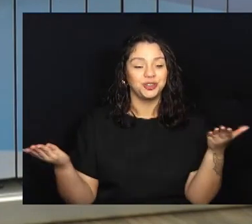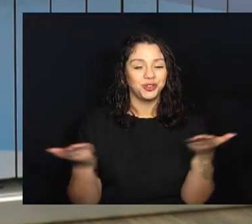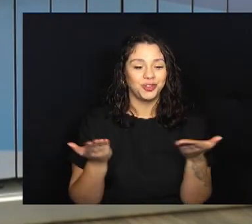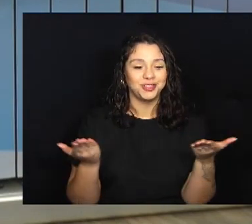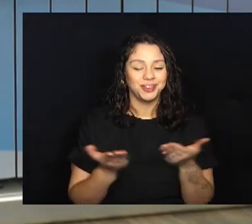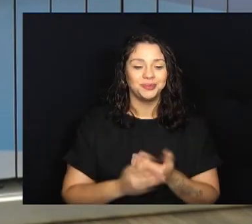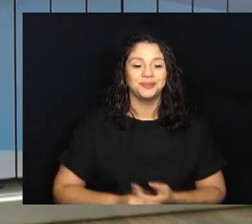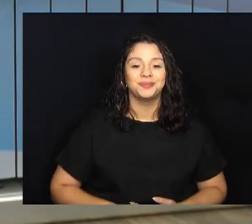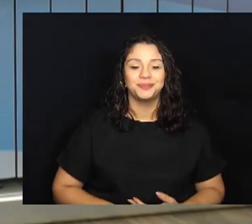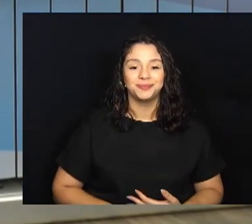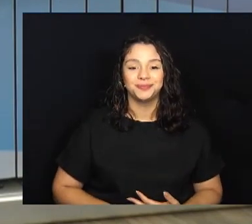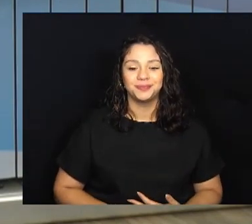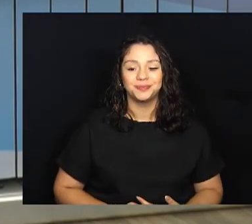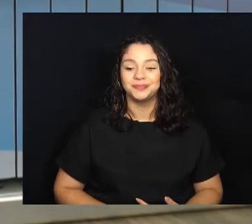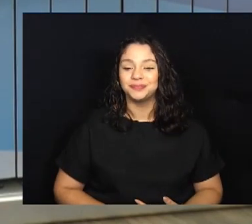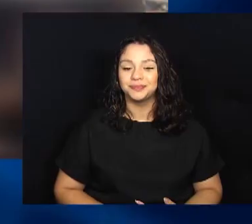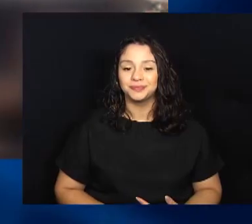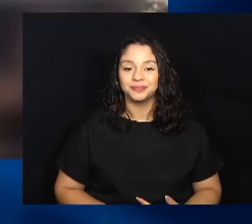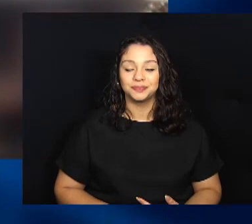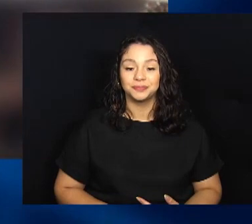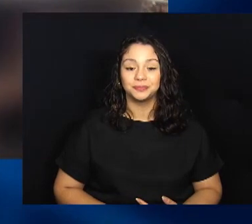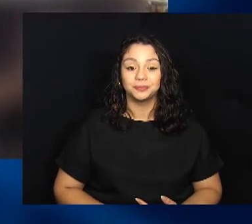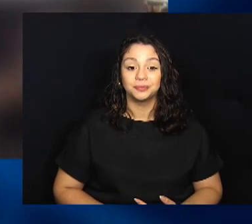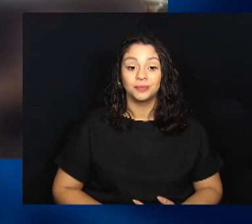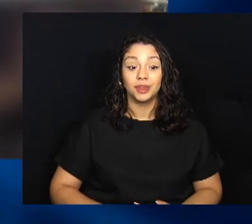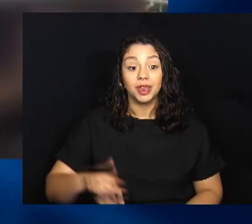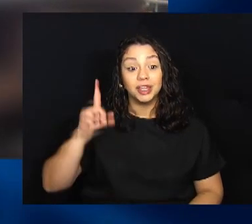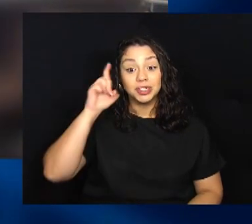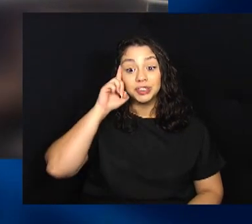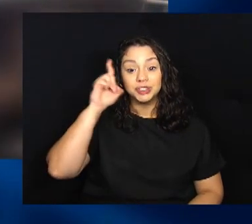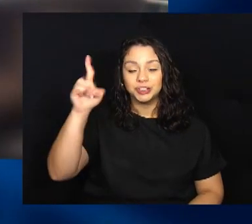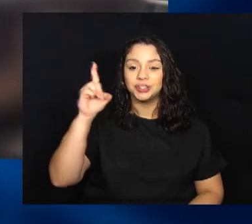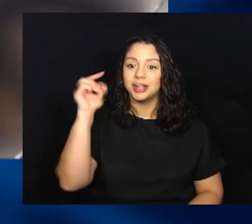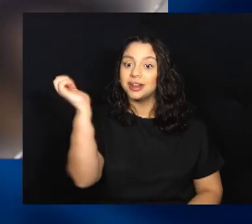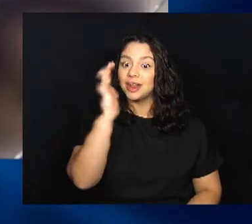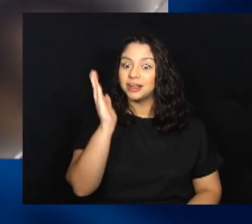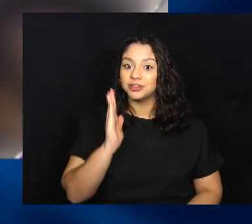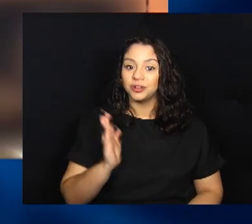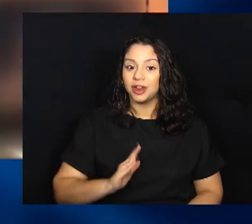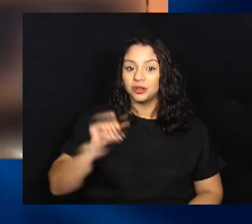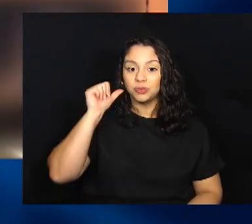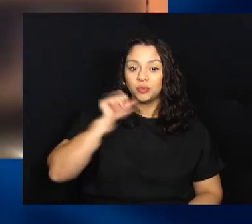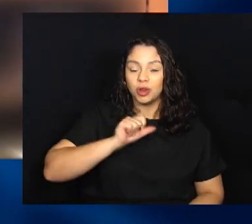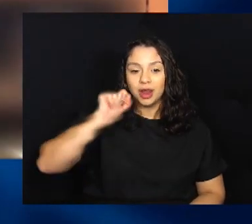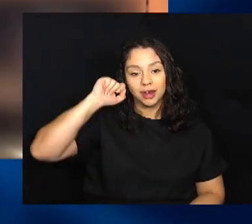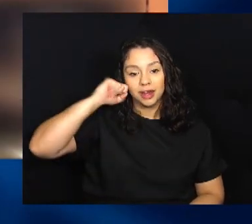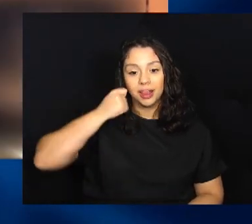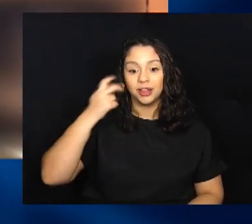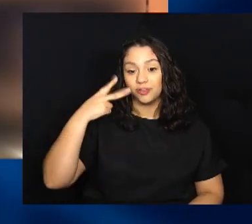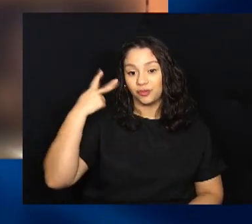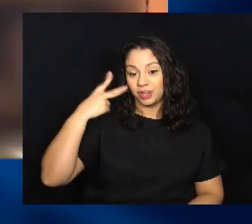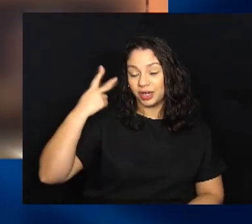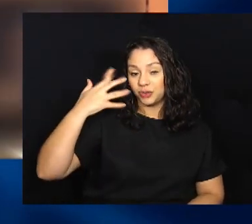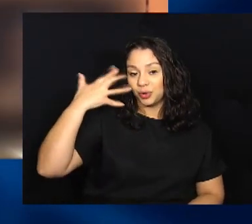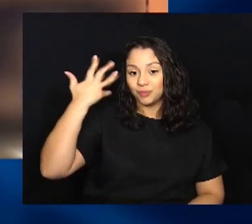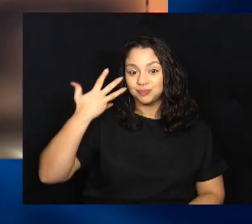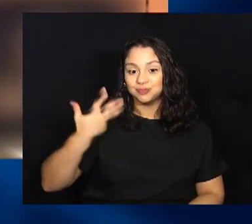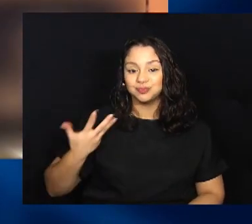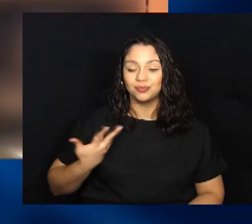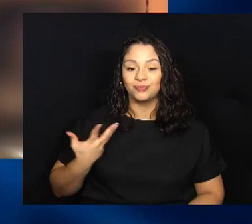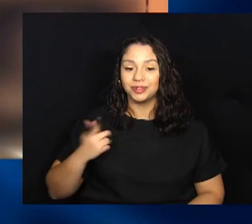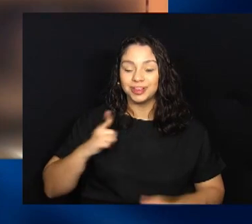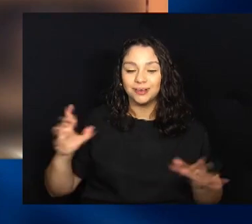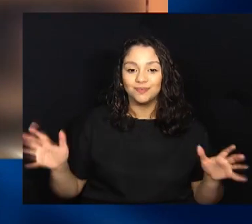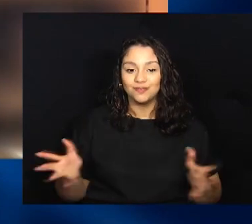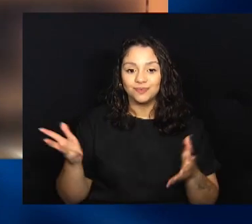hoje. No Dia Nacional da Mulher Negra, Tereza de Benguela, a vereadora Guida Calisto promove